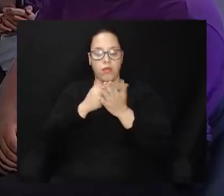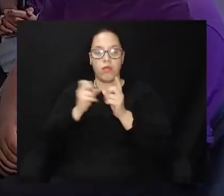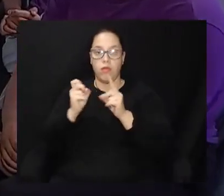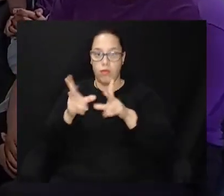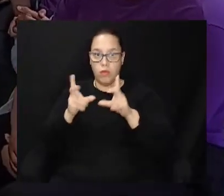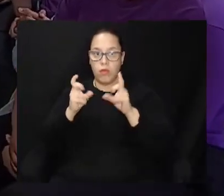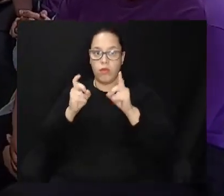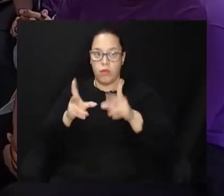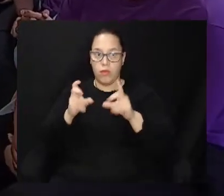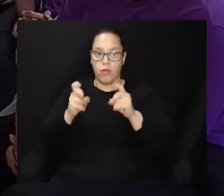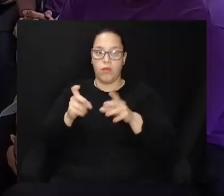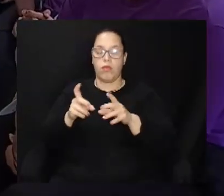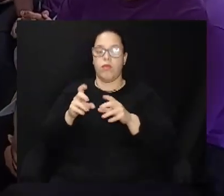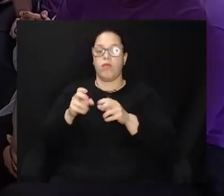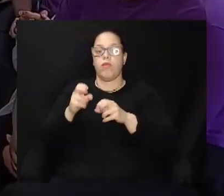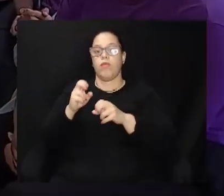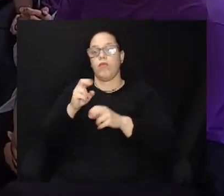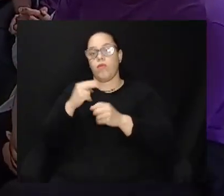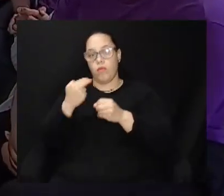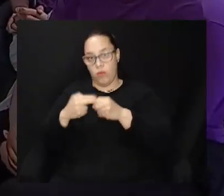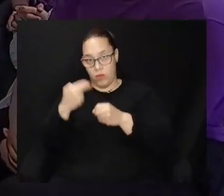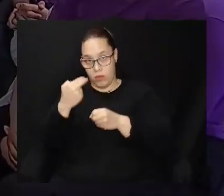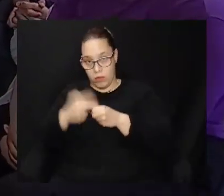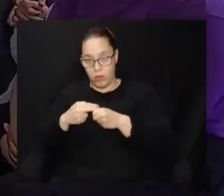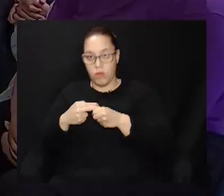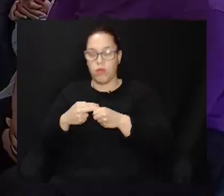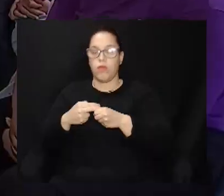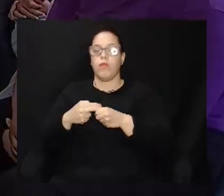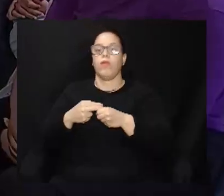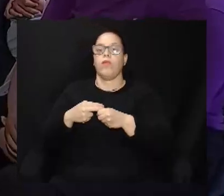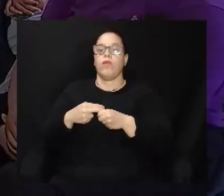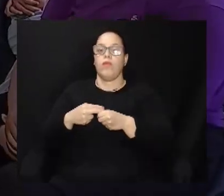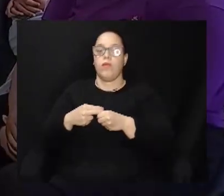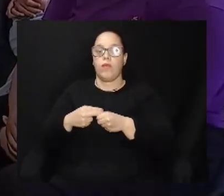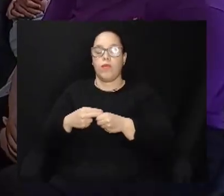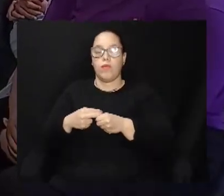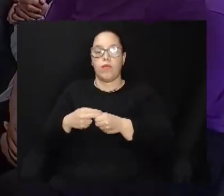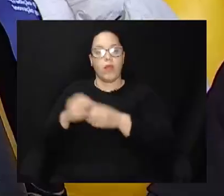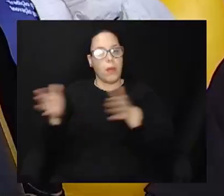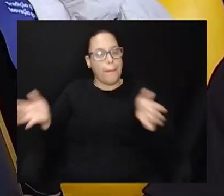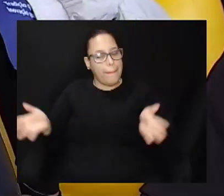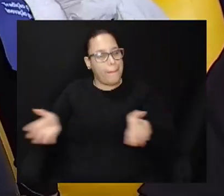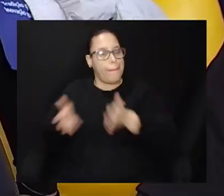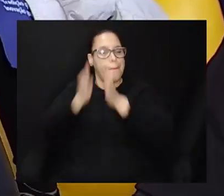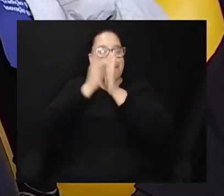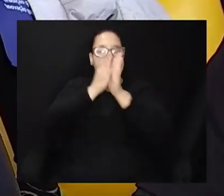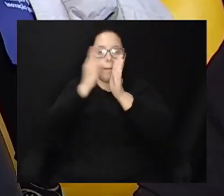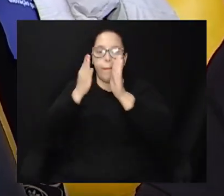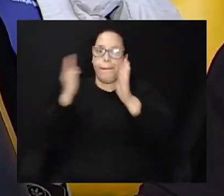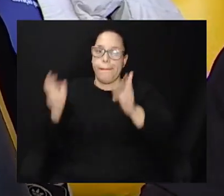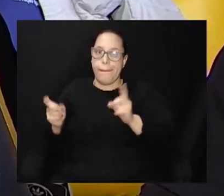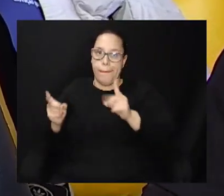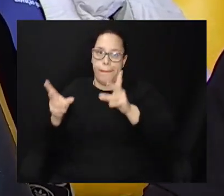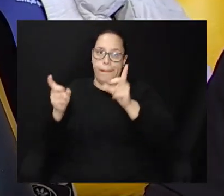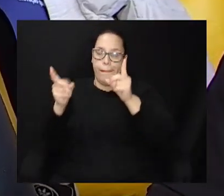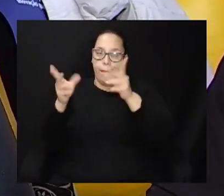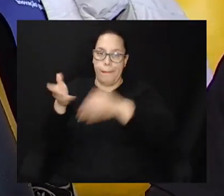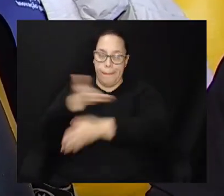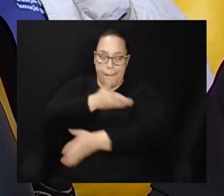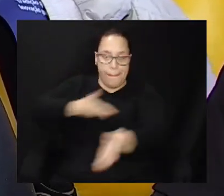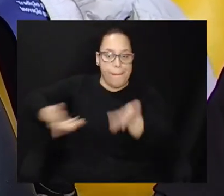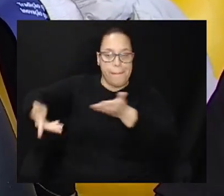editora da Unicamp, sebos da nossa cidade, promovendo também a economia circular. Então, é um momento